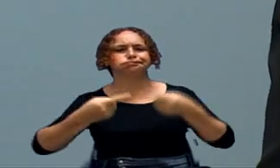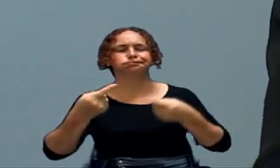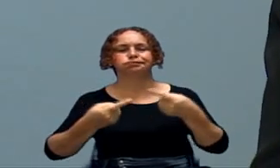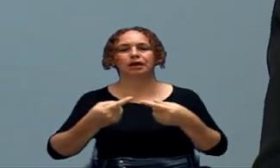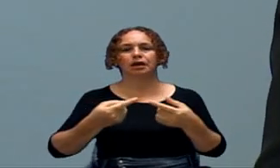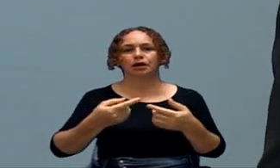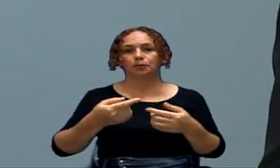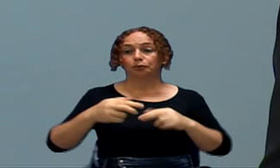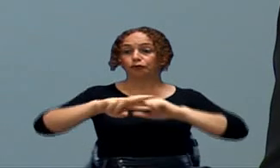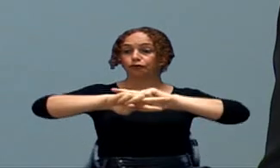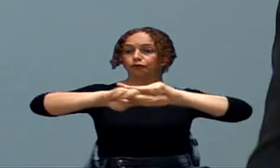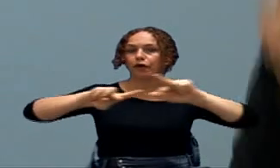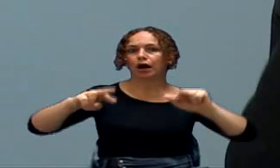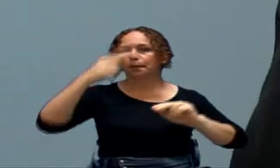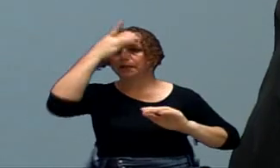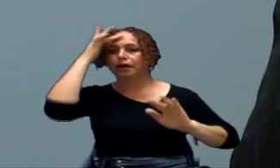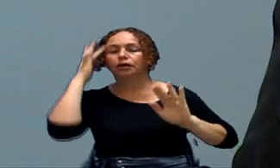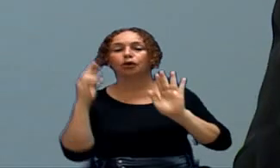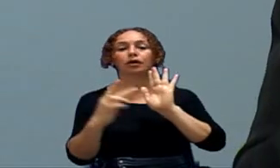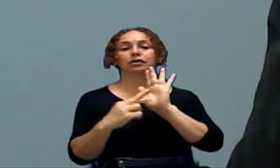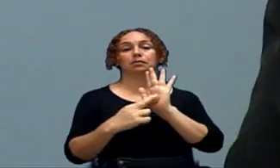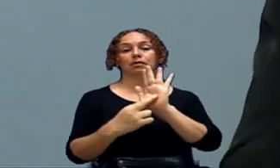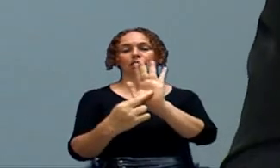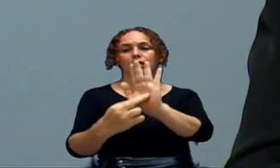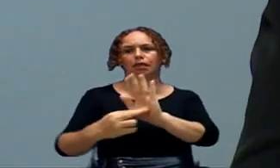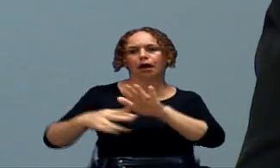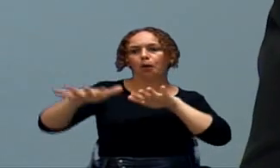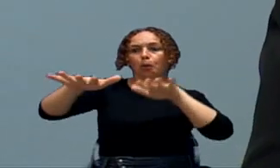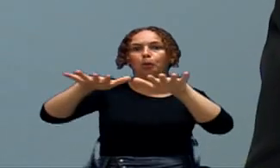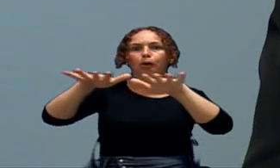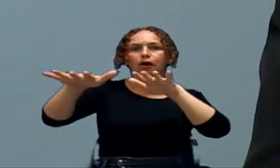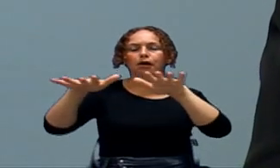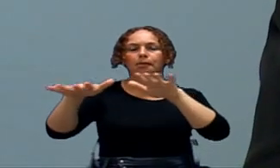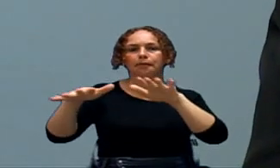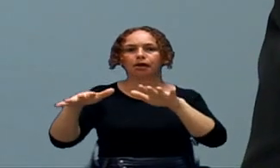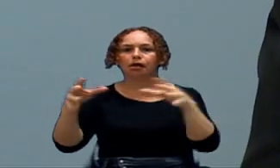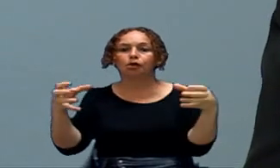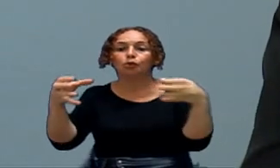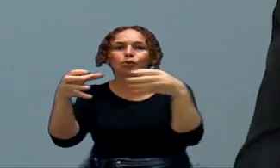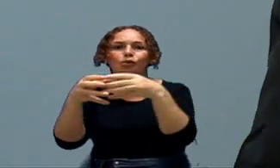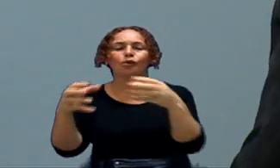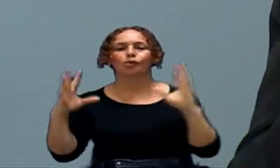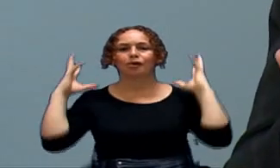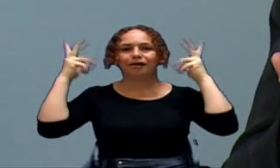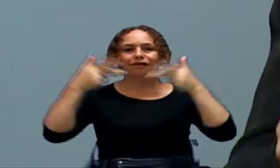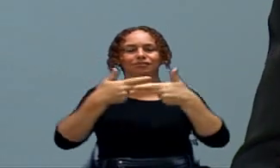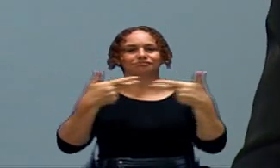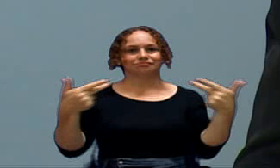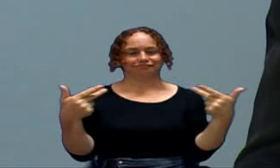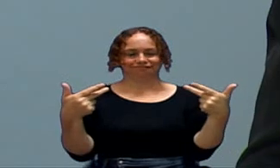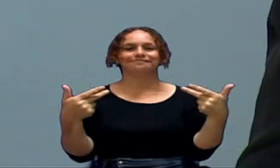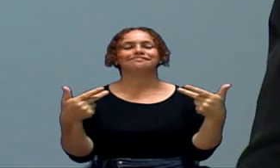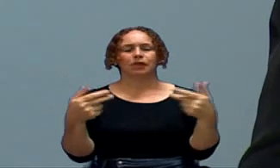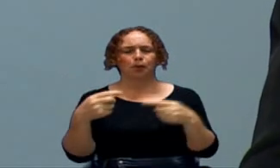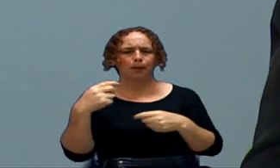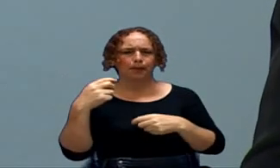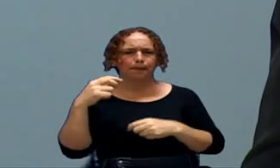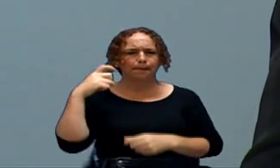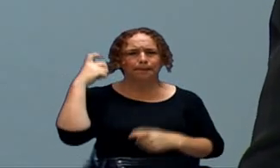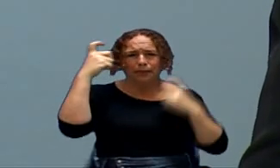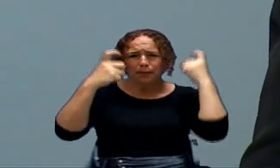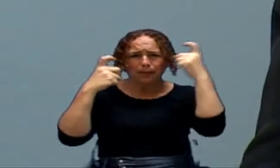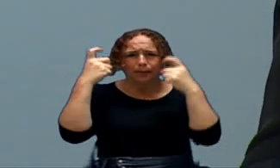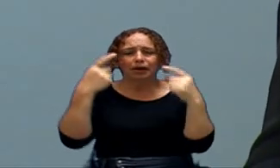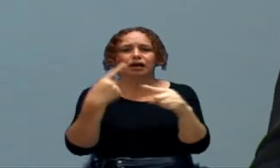movimento da causa animal, preocupado com a partida da Raíssa, que foi companheira do Sandro por muitos